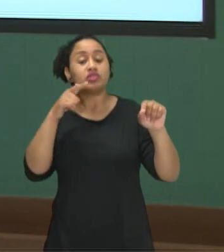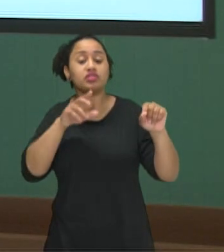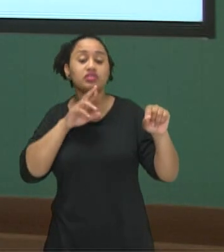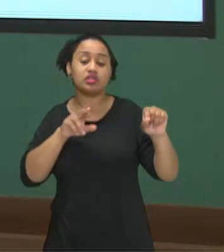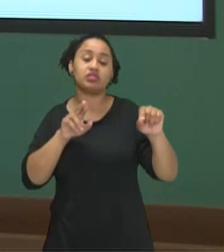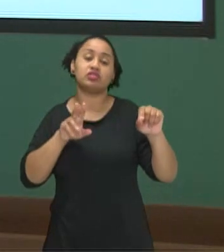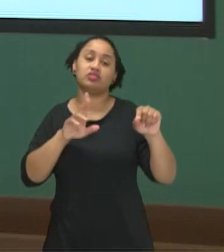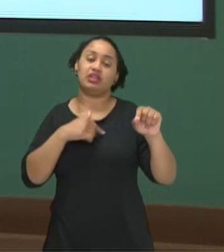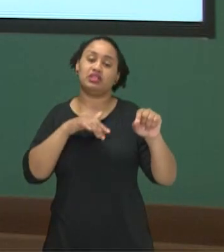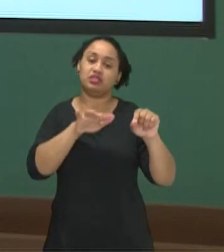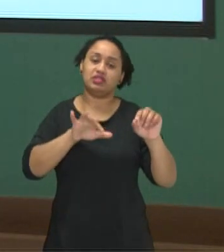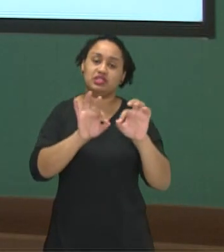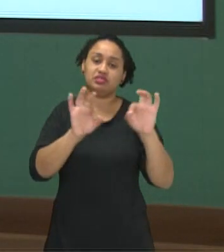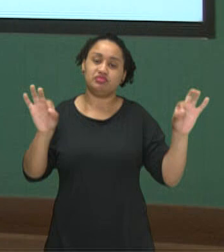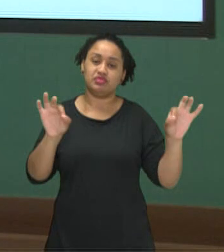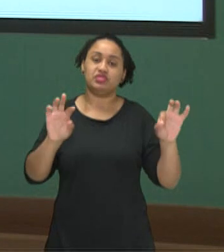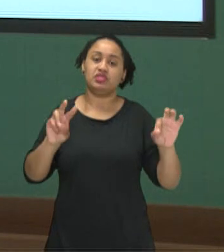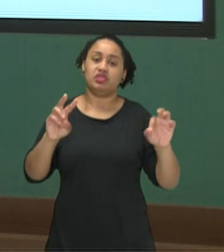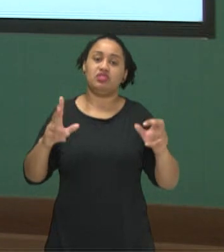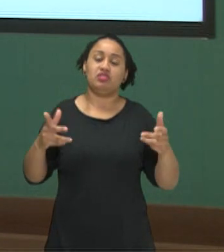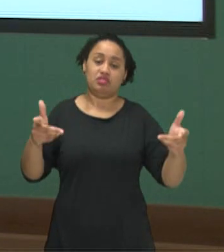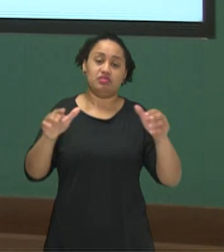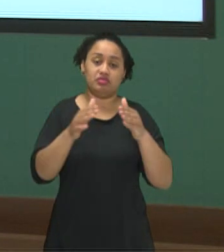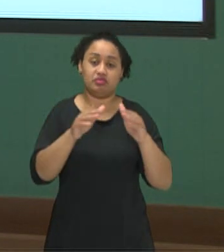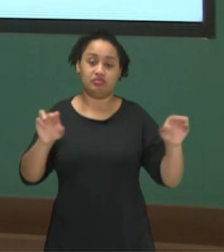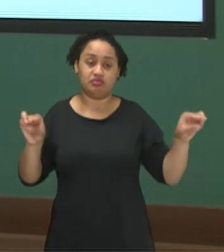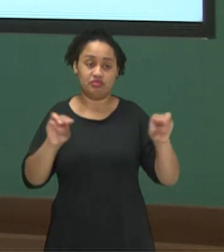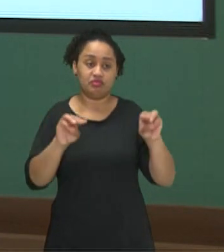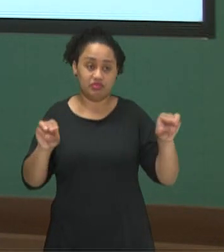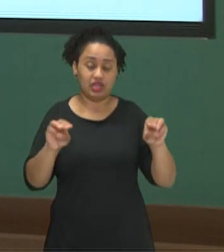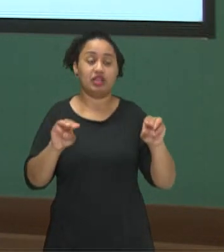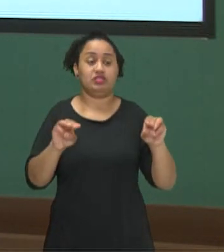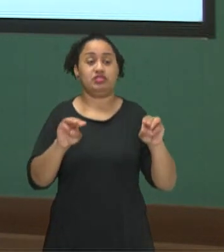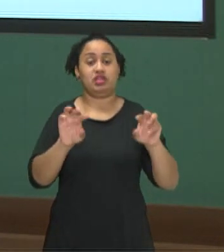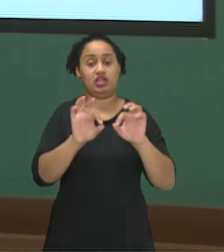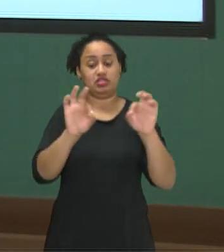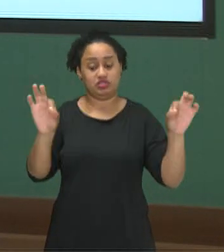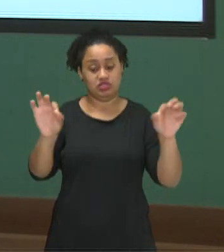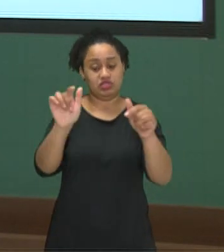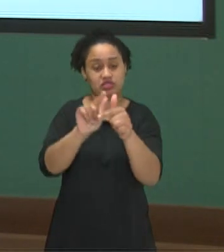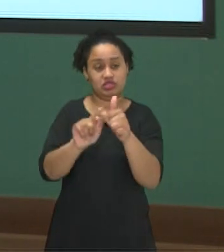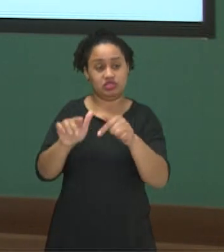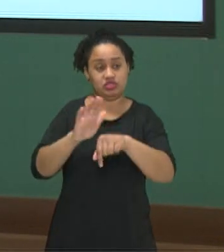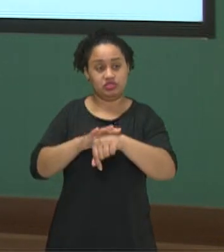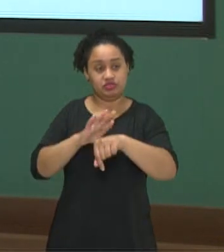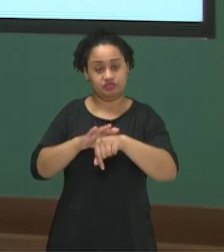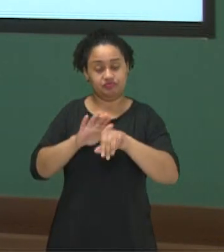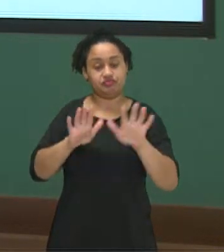de velocidade média. Distância percorrida dividida pelo tempo gasto. Vamos ver.